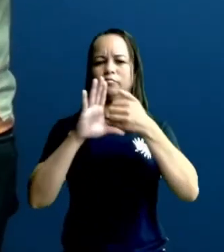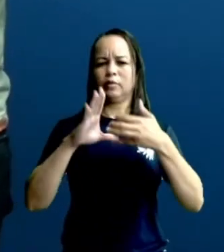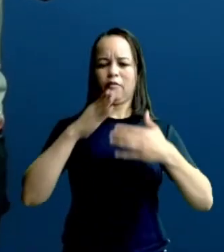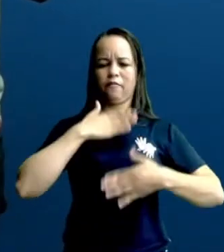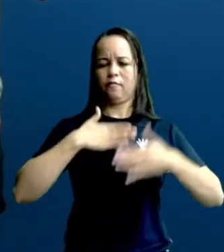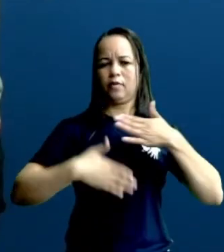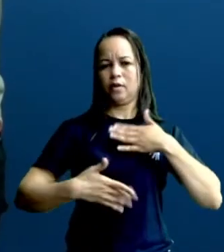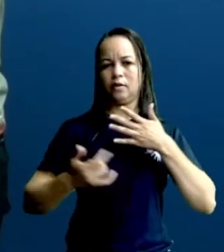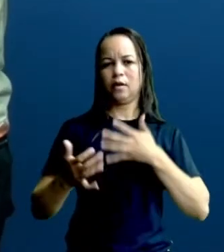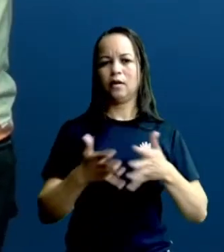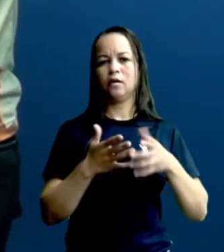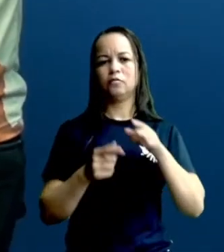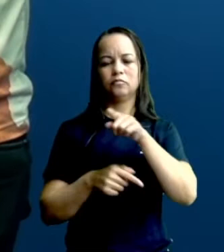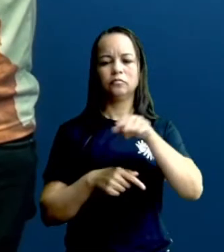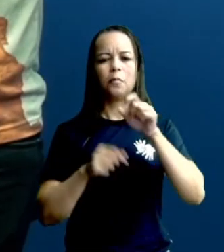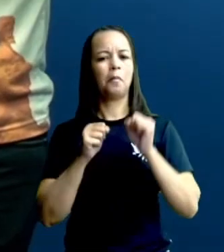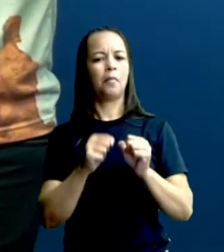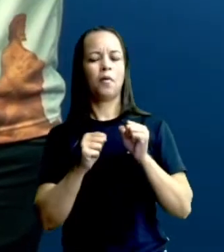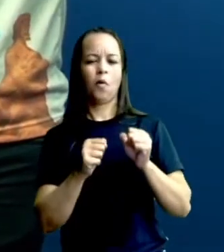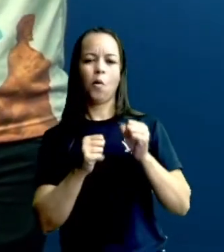pode parecer